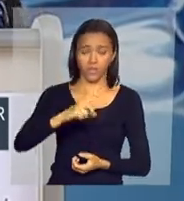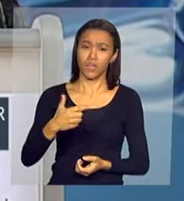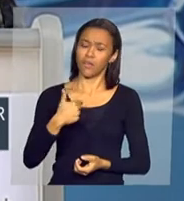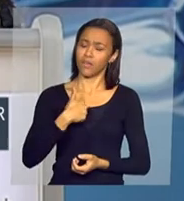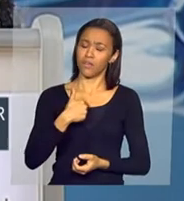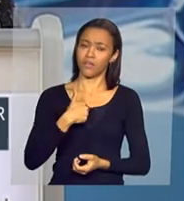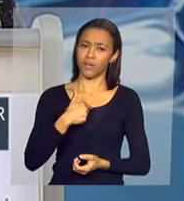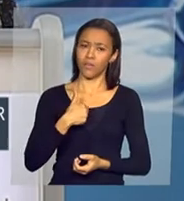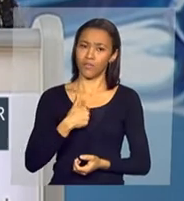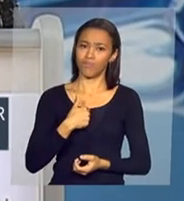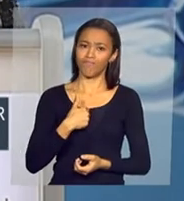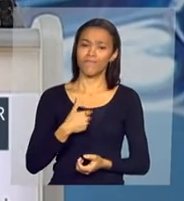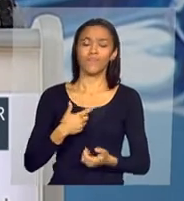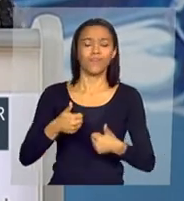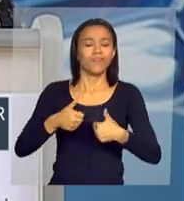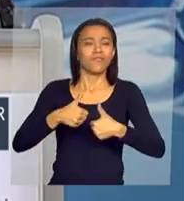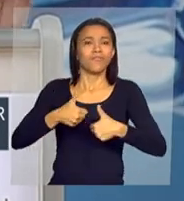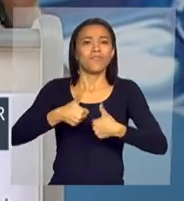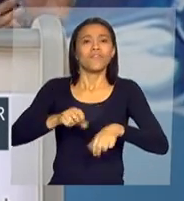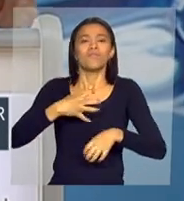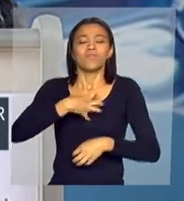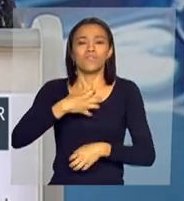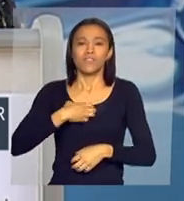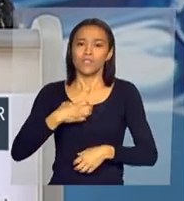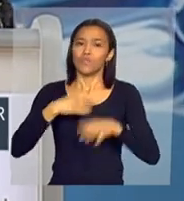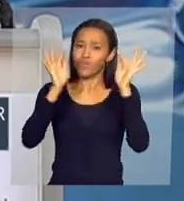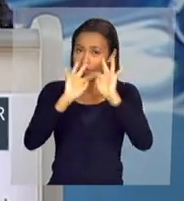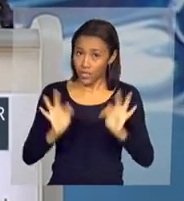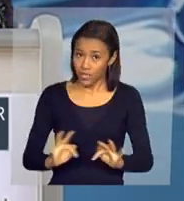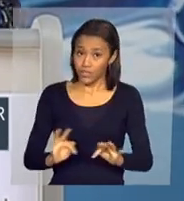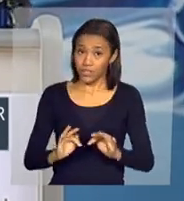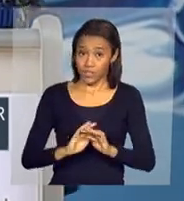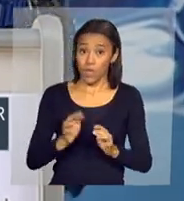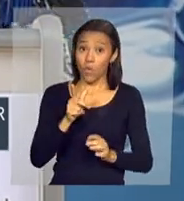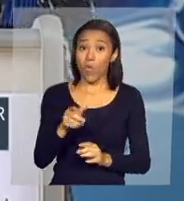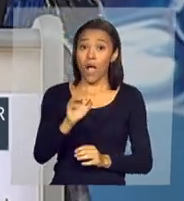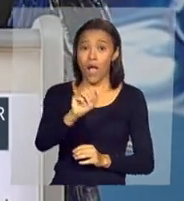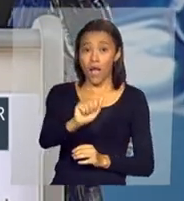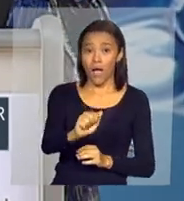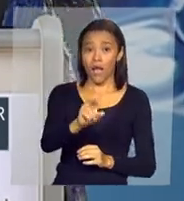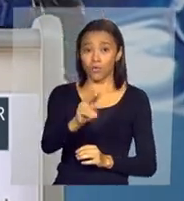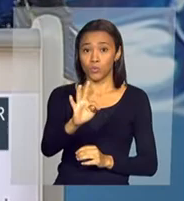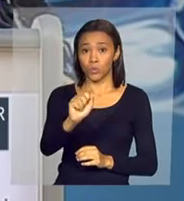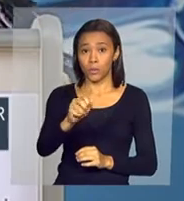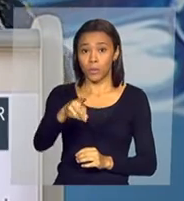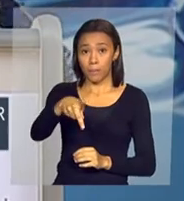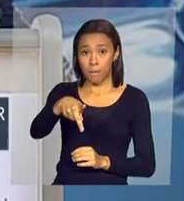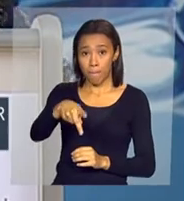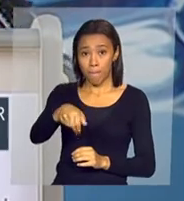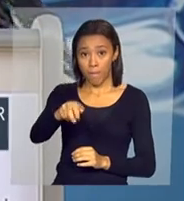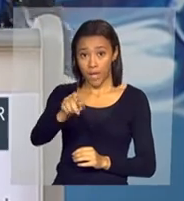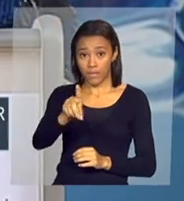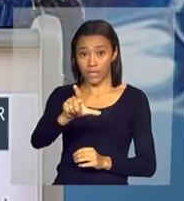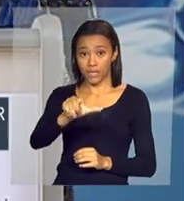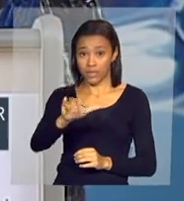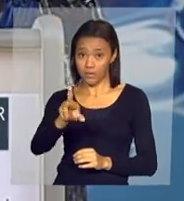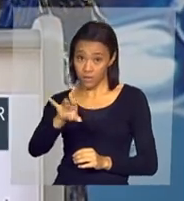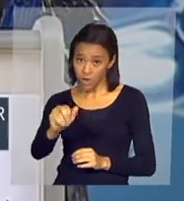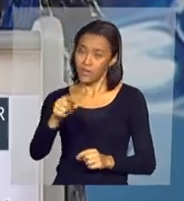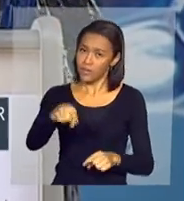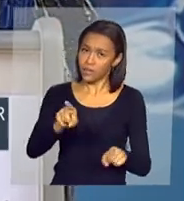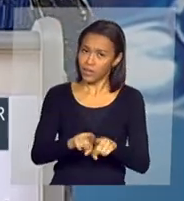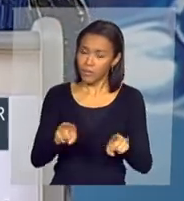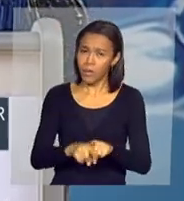fico também muito feliz com a doutora Padre Lira e com esse sistema de irrigação